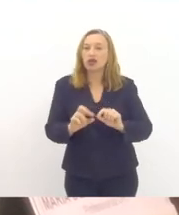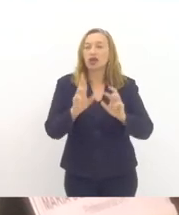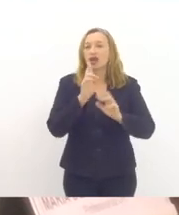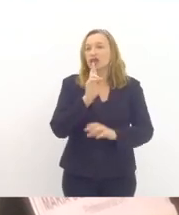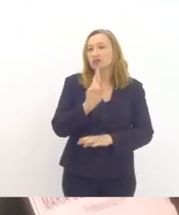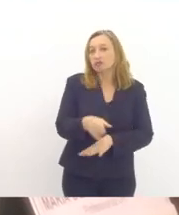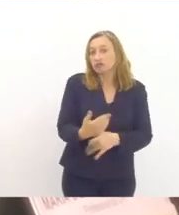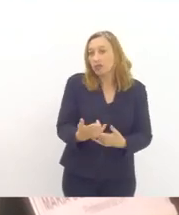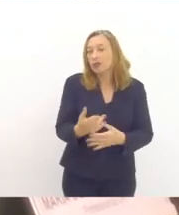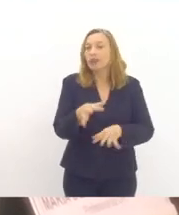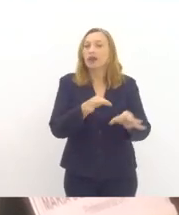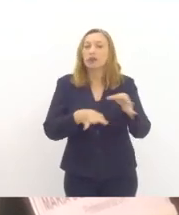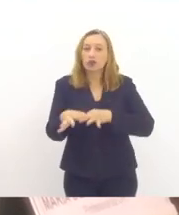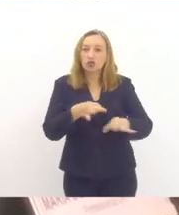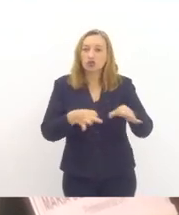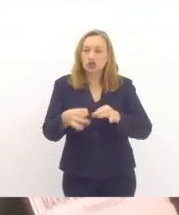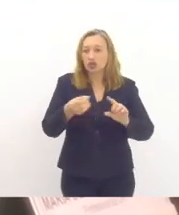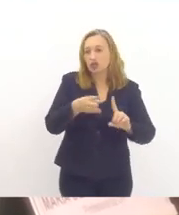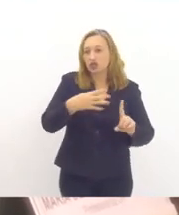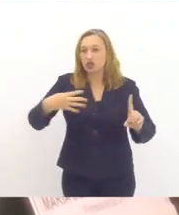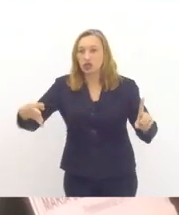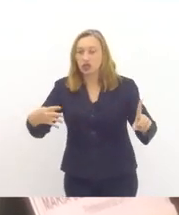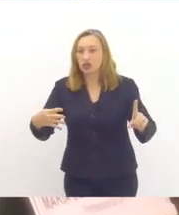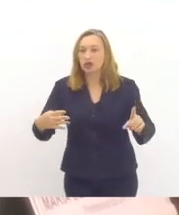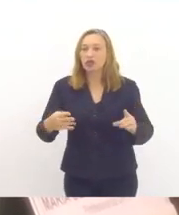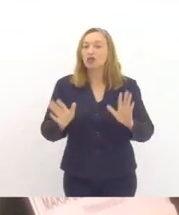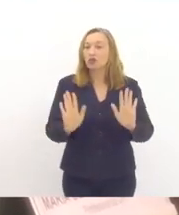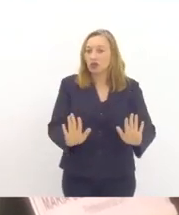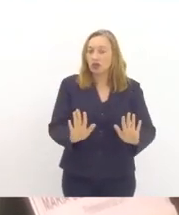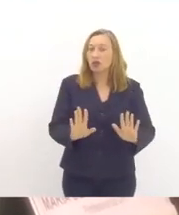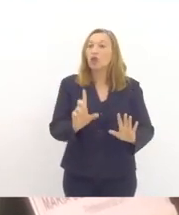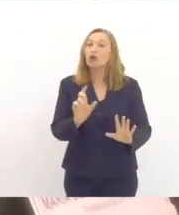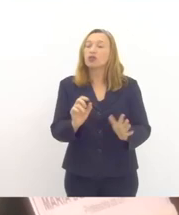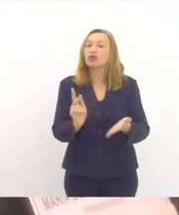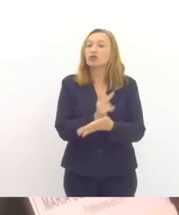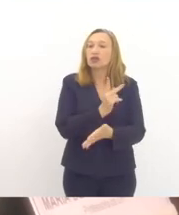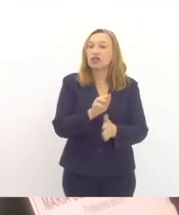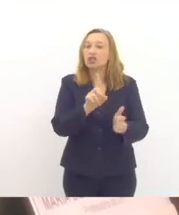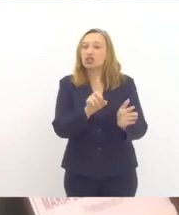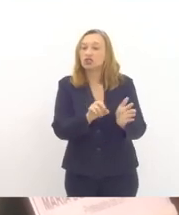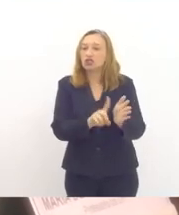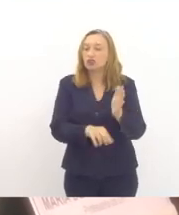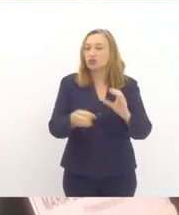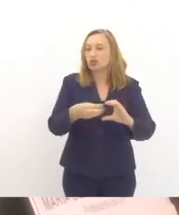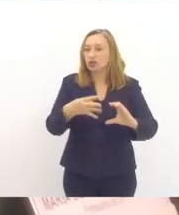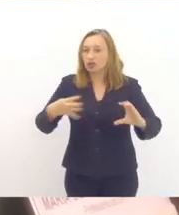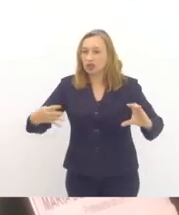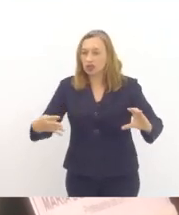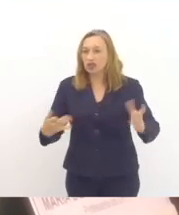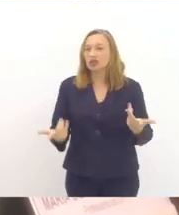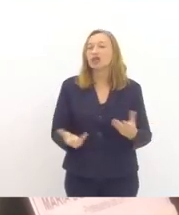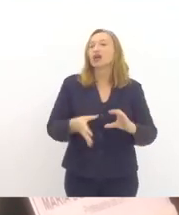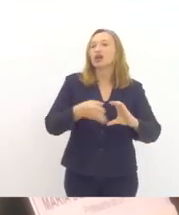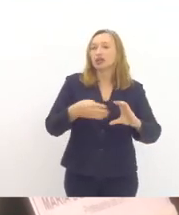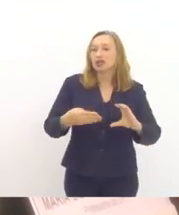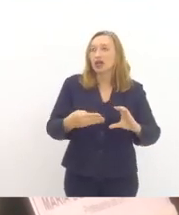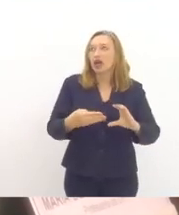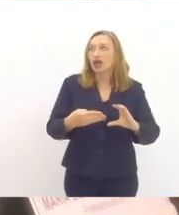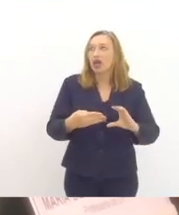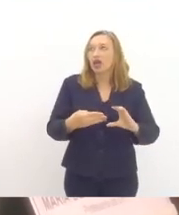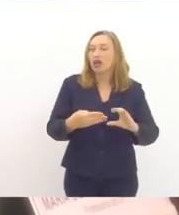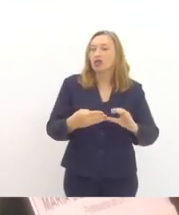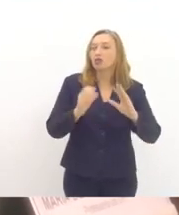extensão, o que descaracteriza, na prática, o ensino escolar, um ensino para a formação dos alunos,